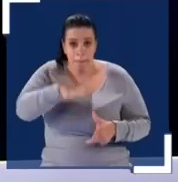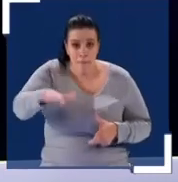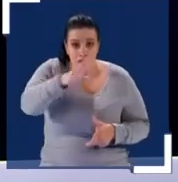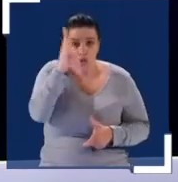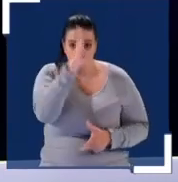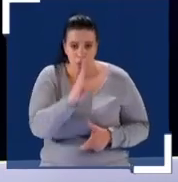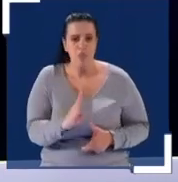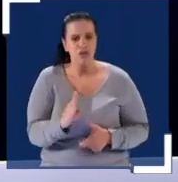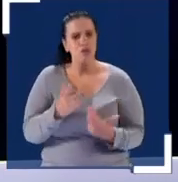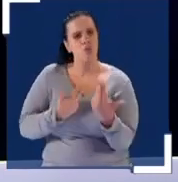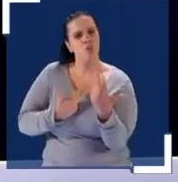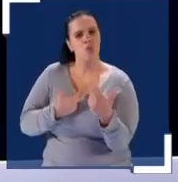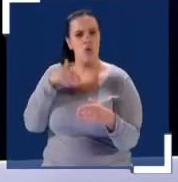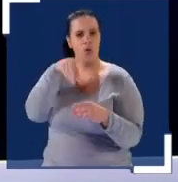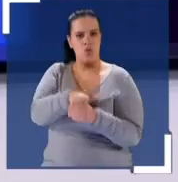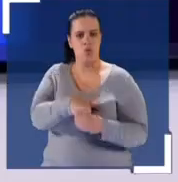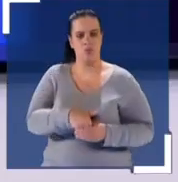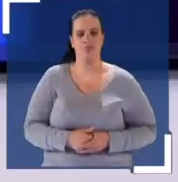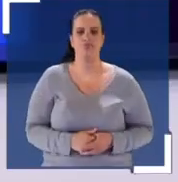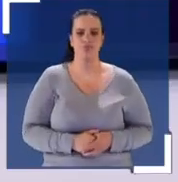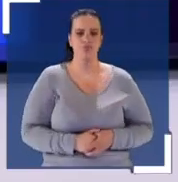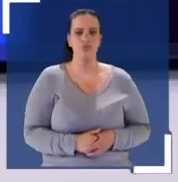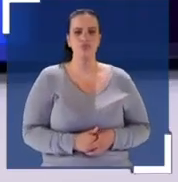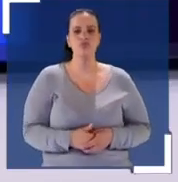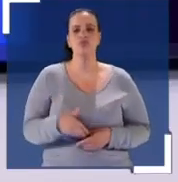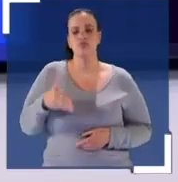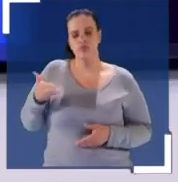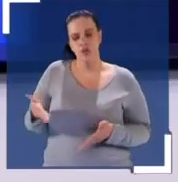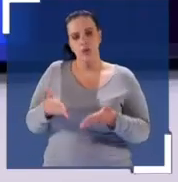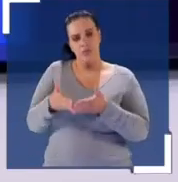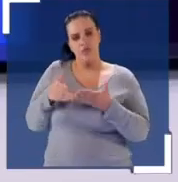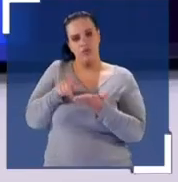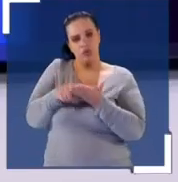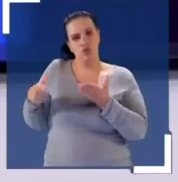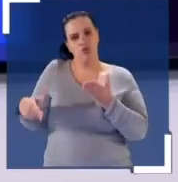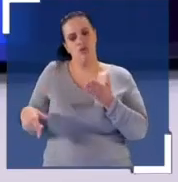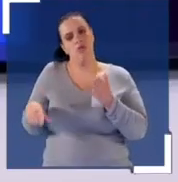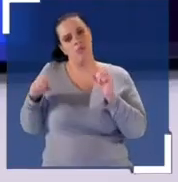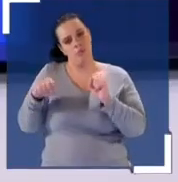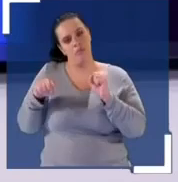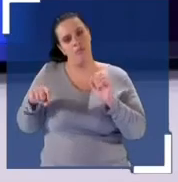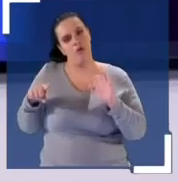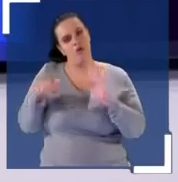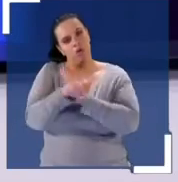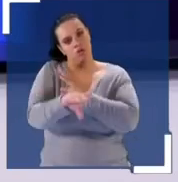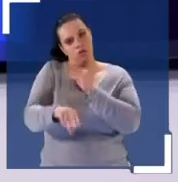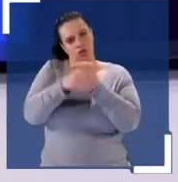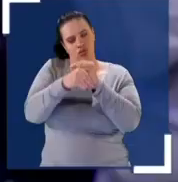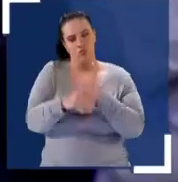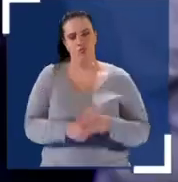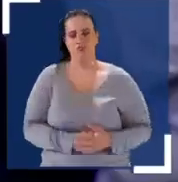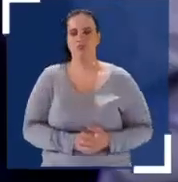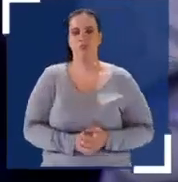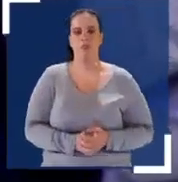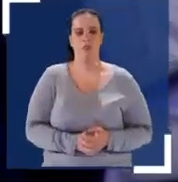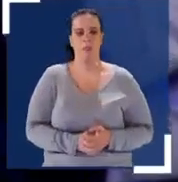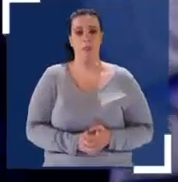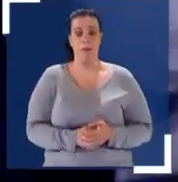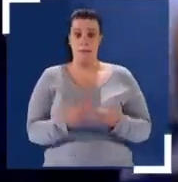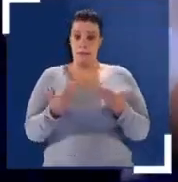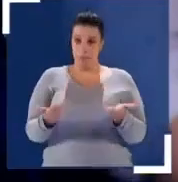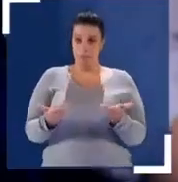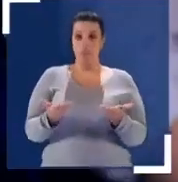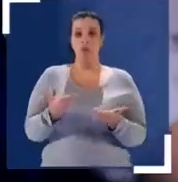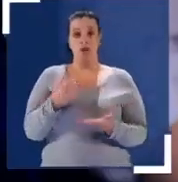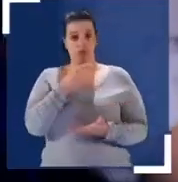brasileira fará esse mesmo voto. Diogo Pinheiro, por favor, você tem direito a uma repergunta. Já que o senhor pretende